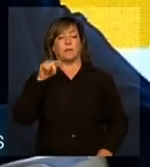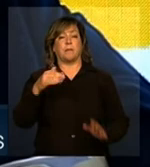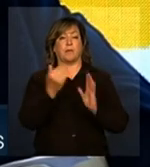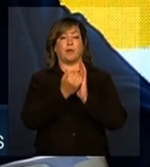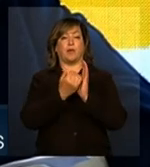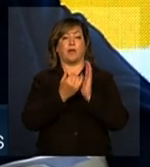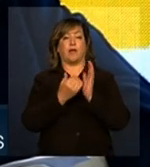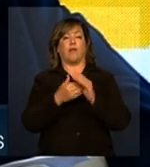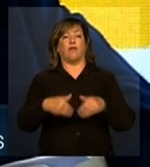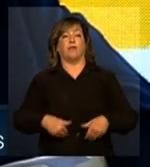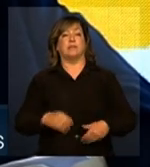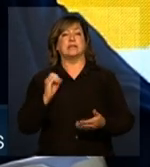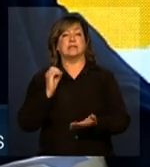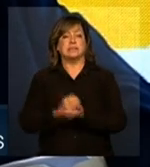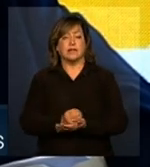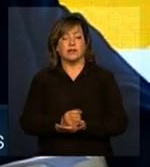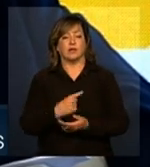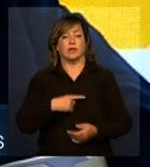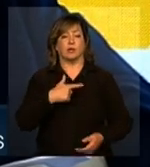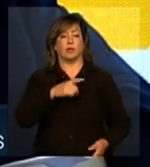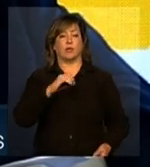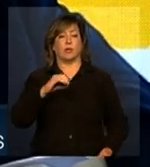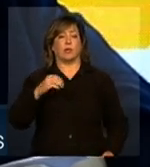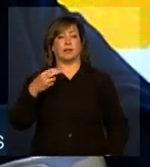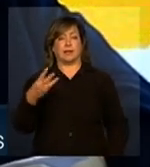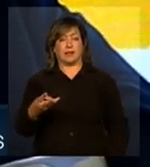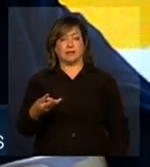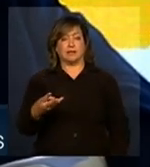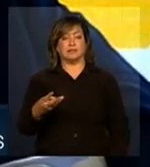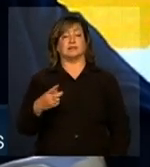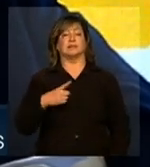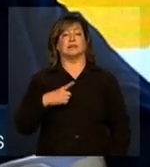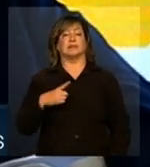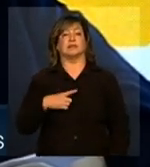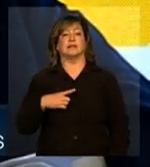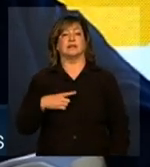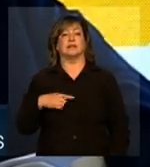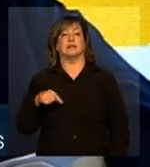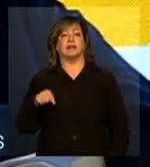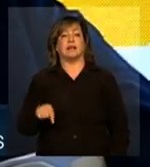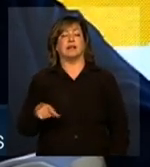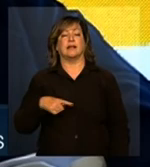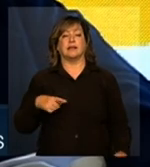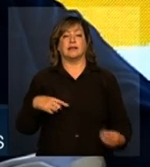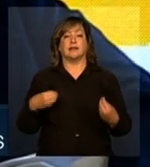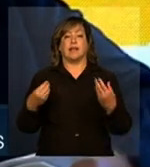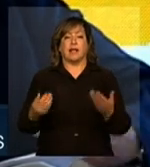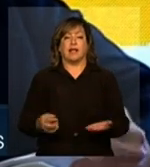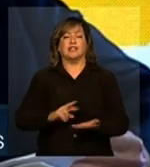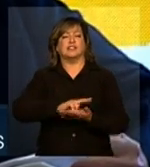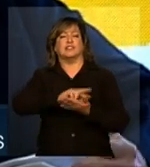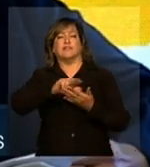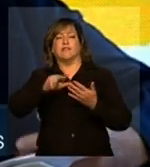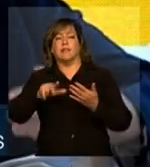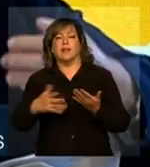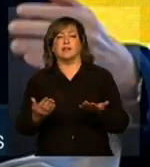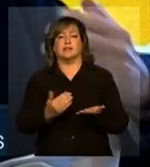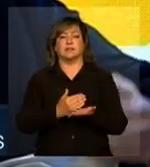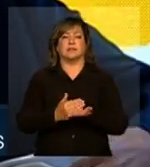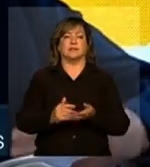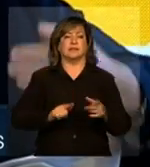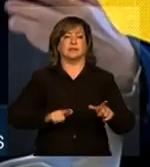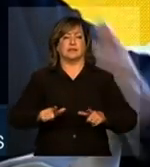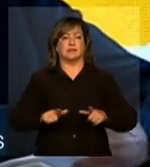Fome Zero, quando, em 2003, ele traz diversas iniciativas,